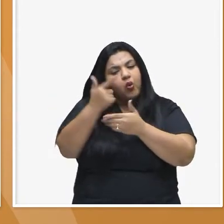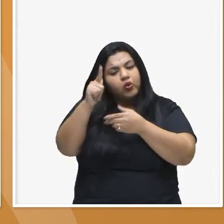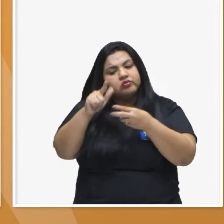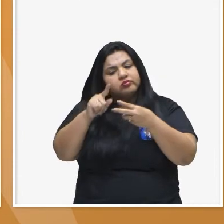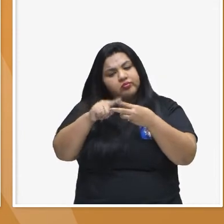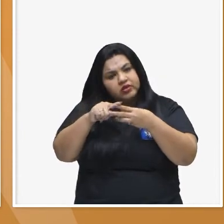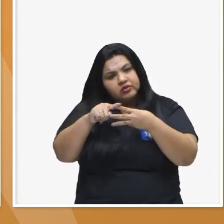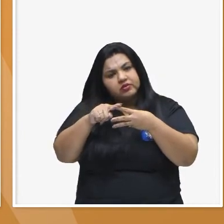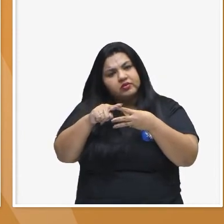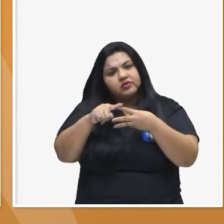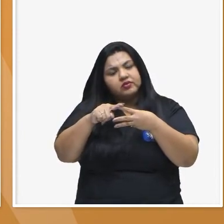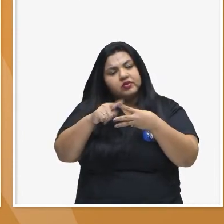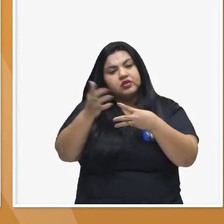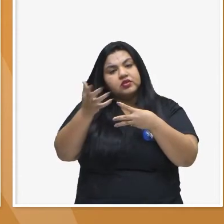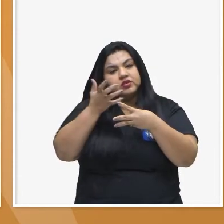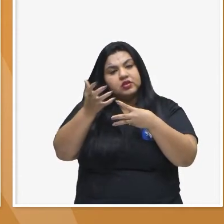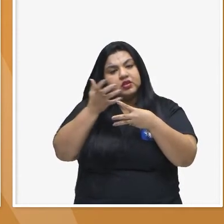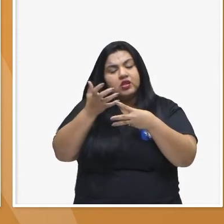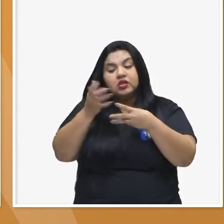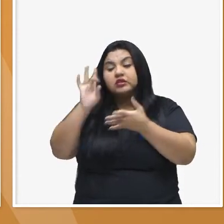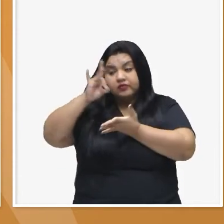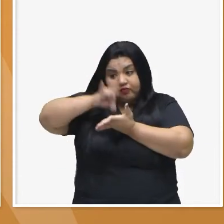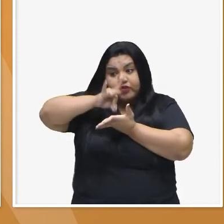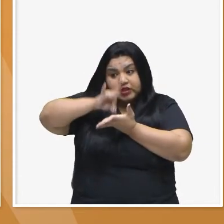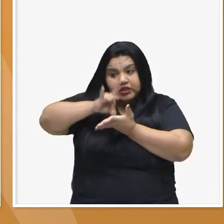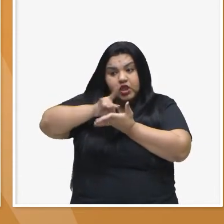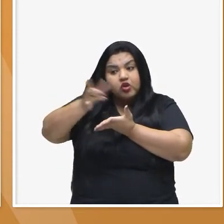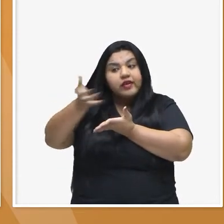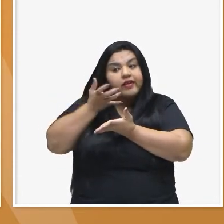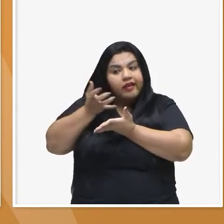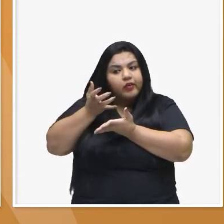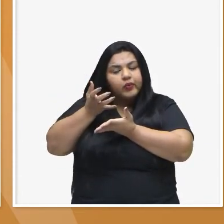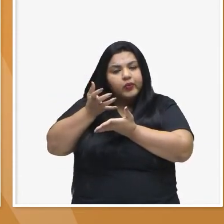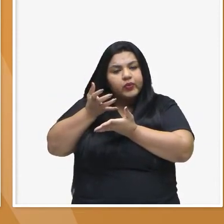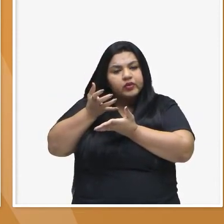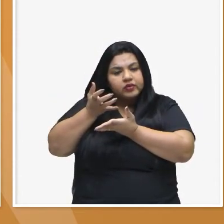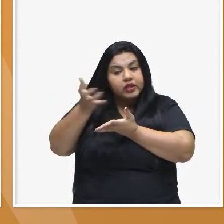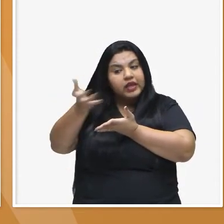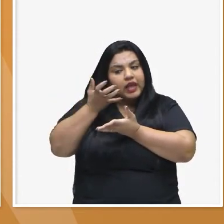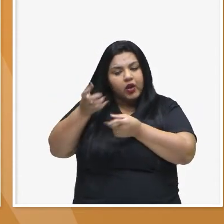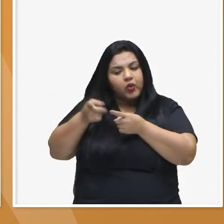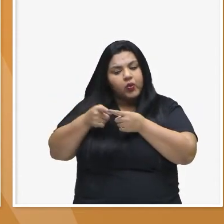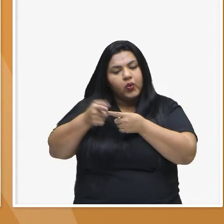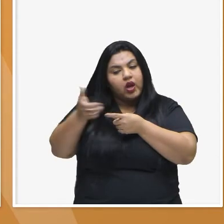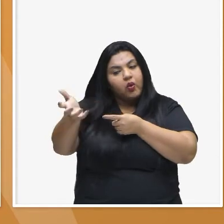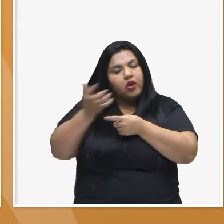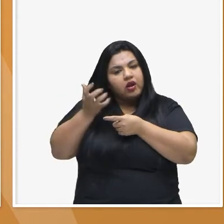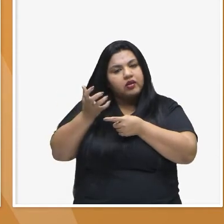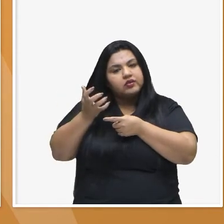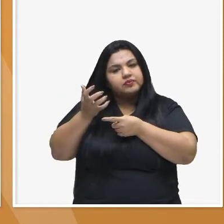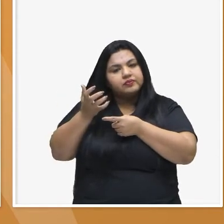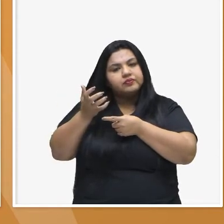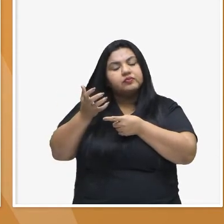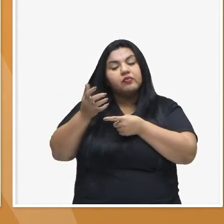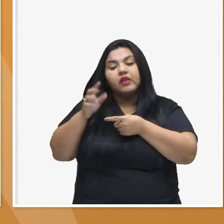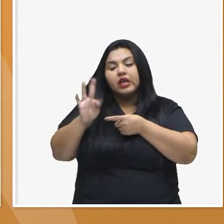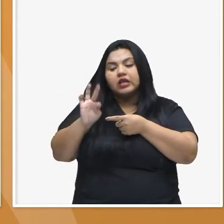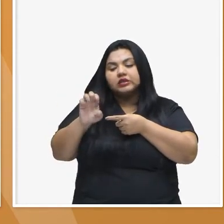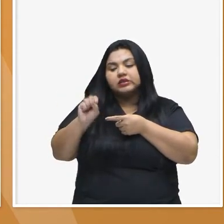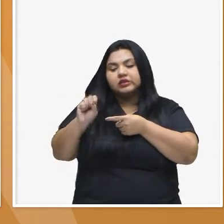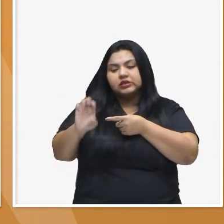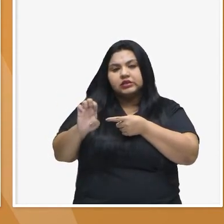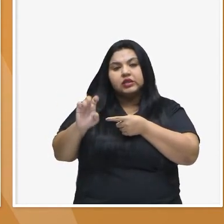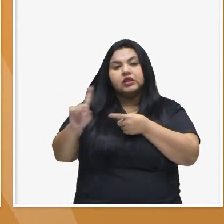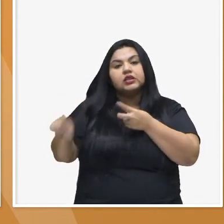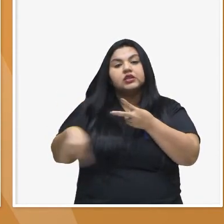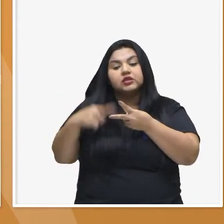Tese, eu quero ser, afirmação, né? Eu quero ser. Em tese. A tese sempre, né? Aí vem as